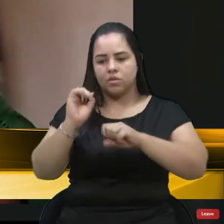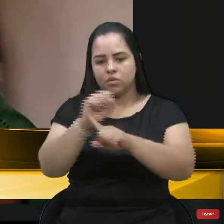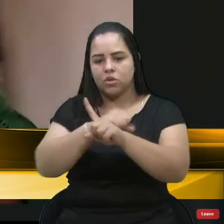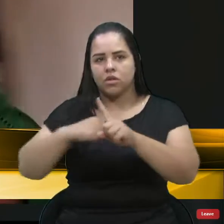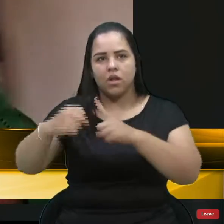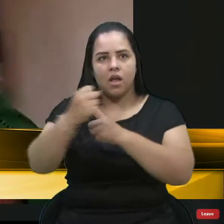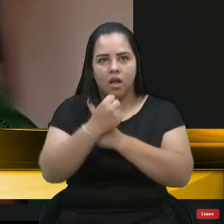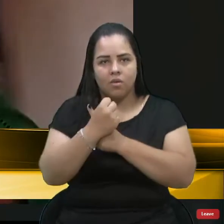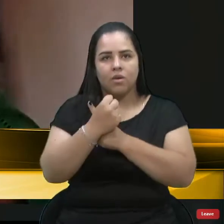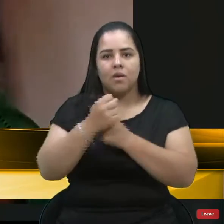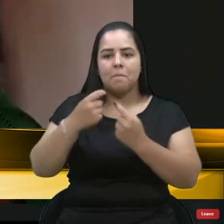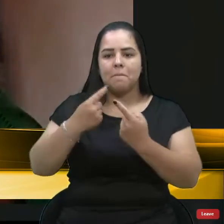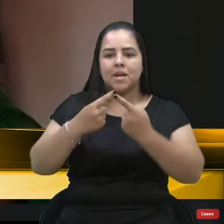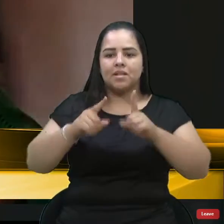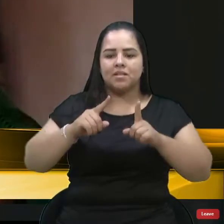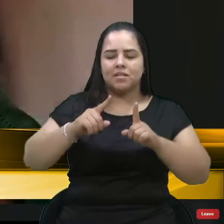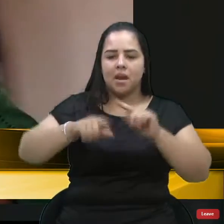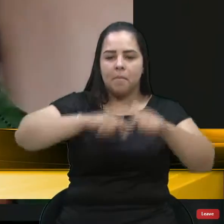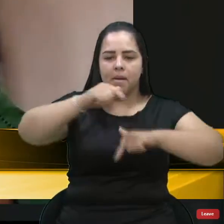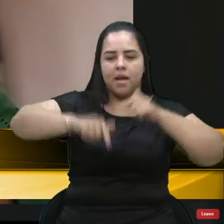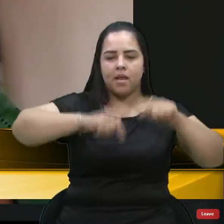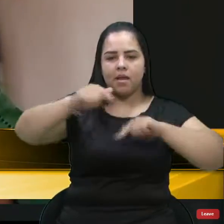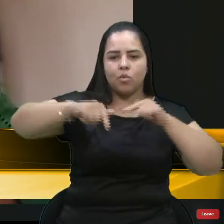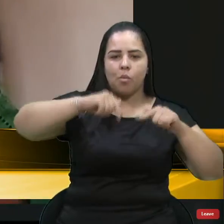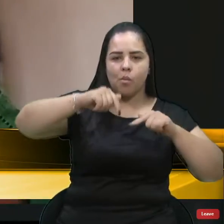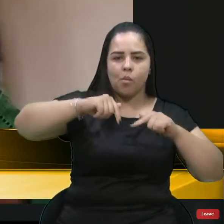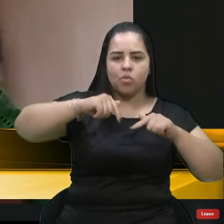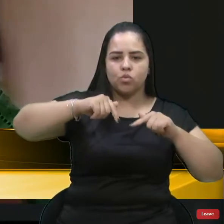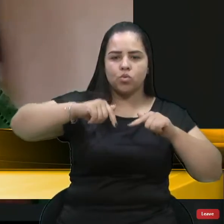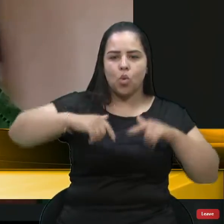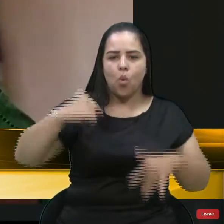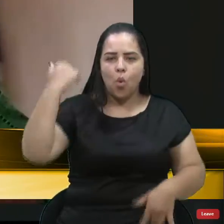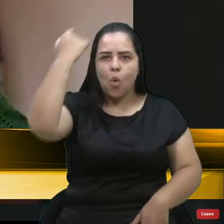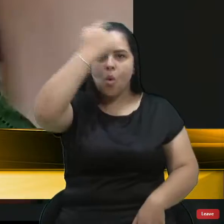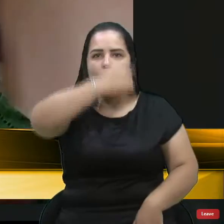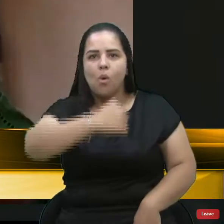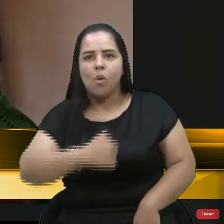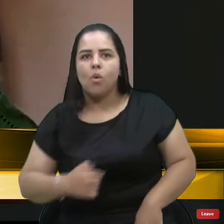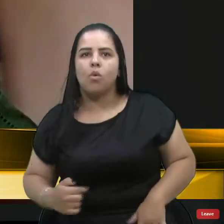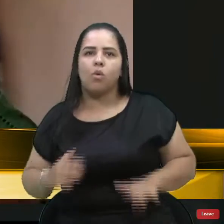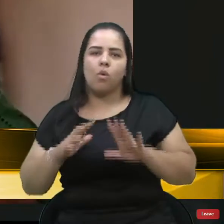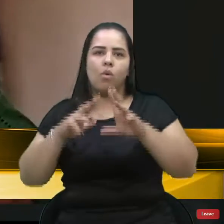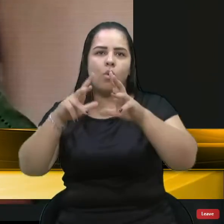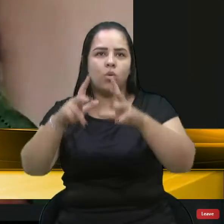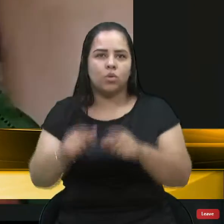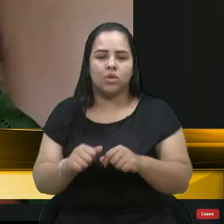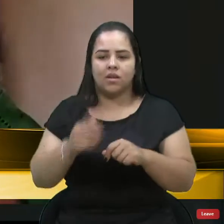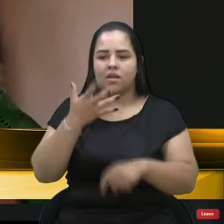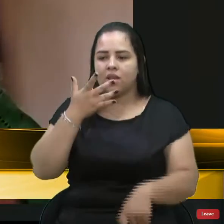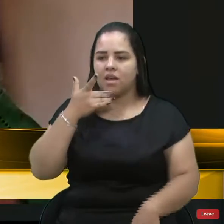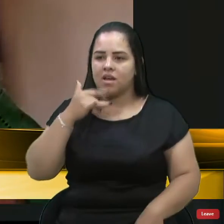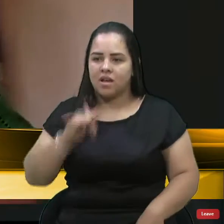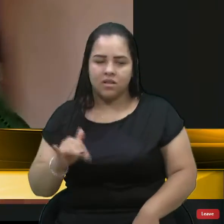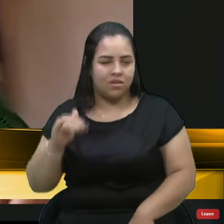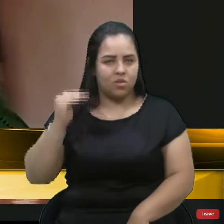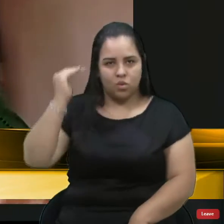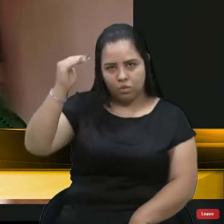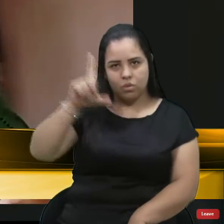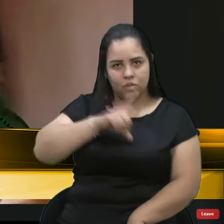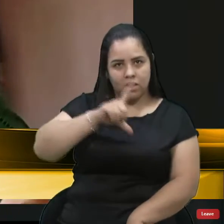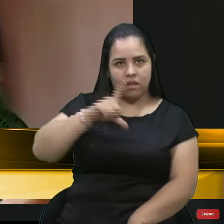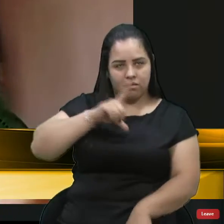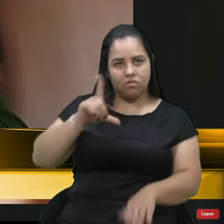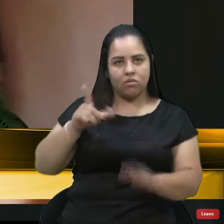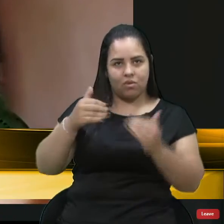forma global todas as dificuldades que essa criança, esse adulto, ele tem. E,